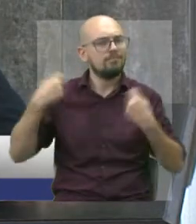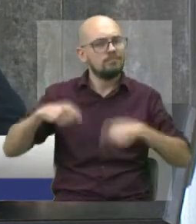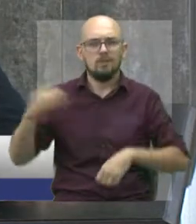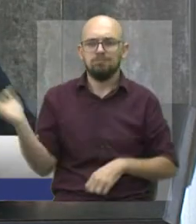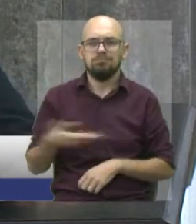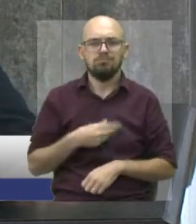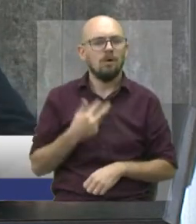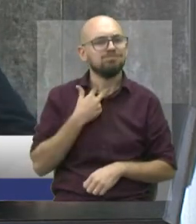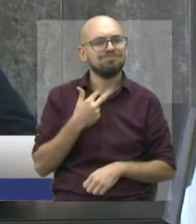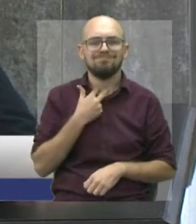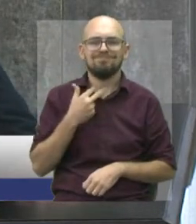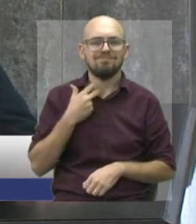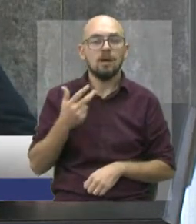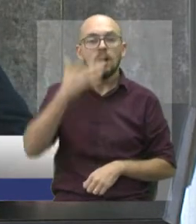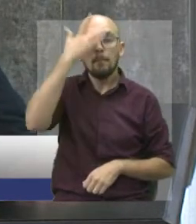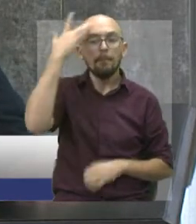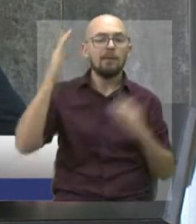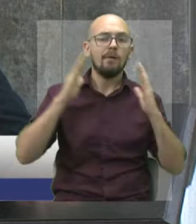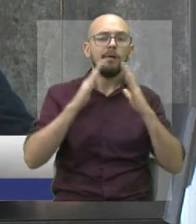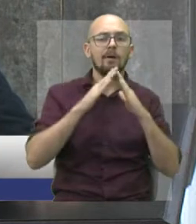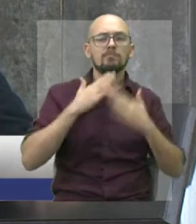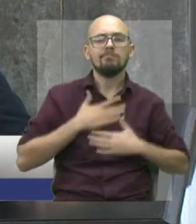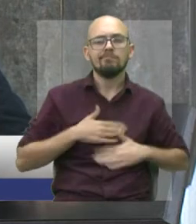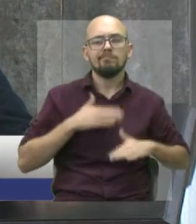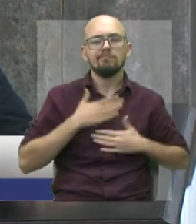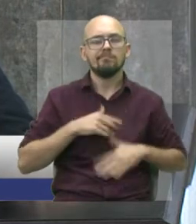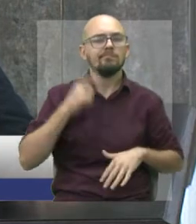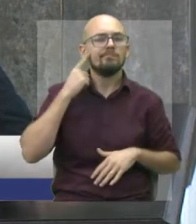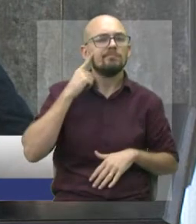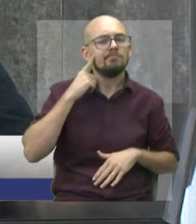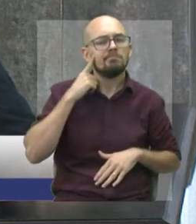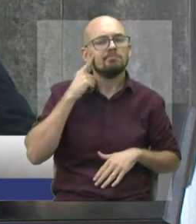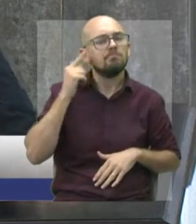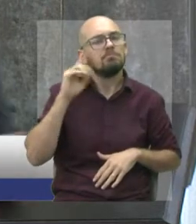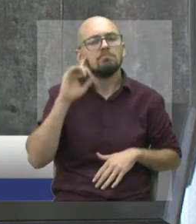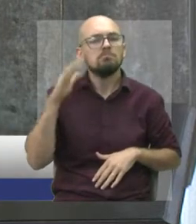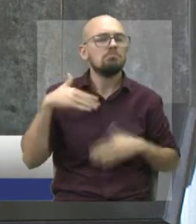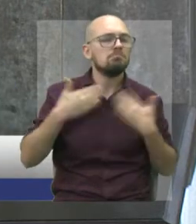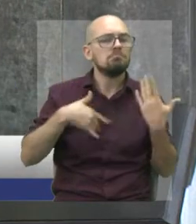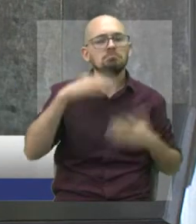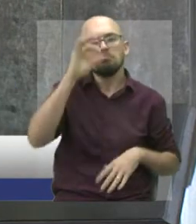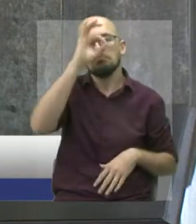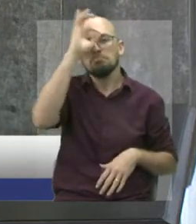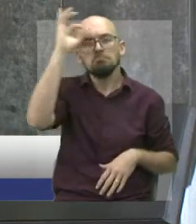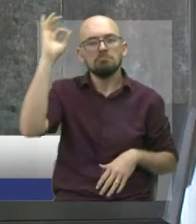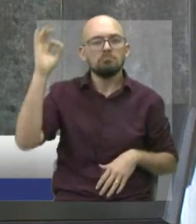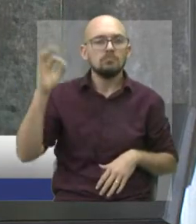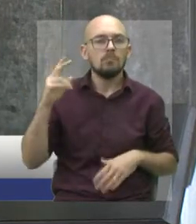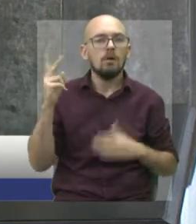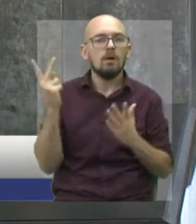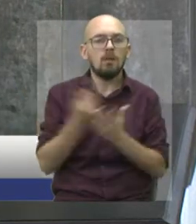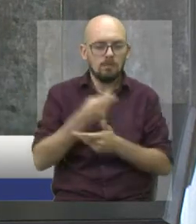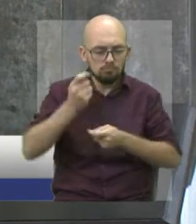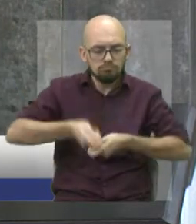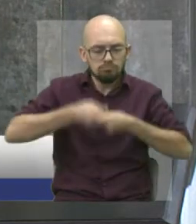pode é o morador ter que fazer... Né? Abrir